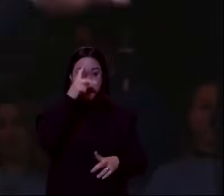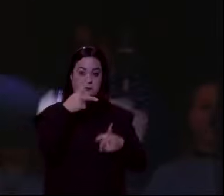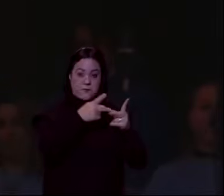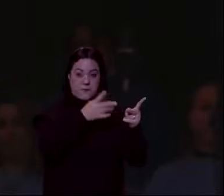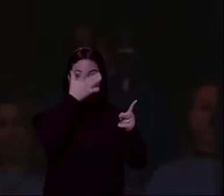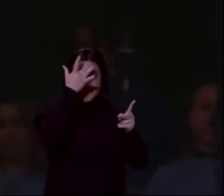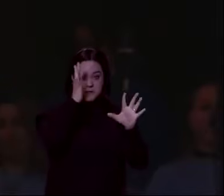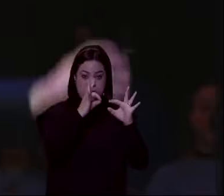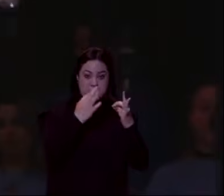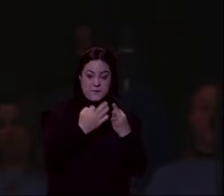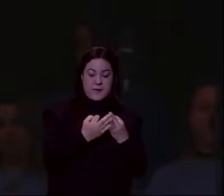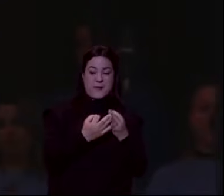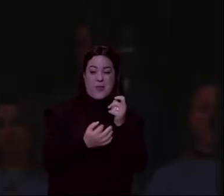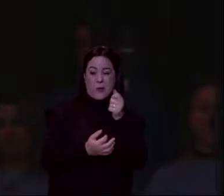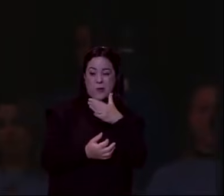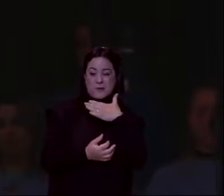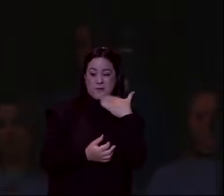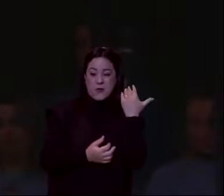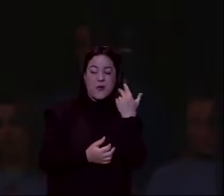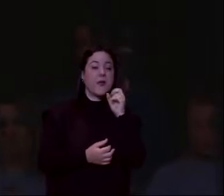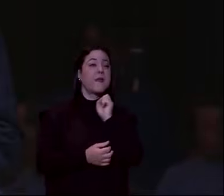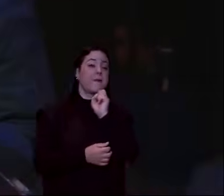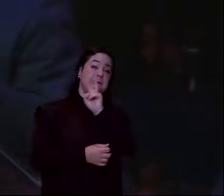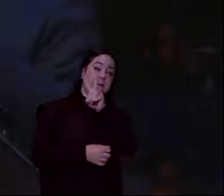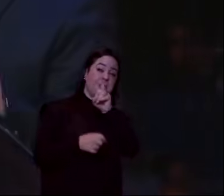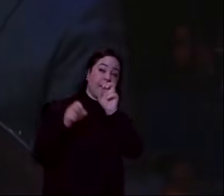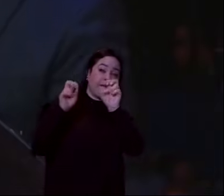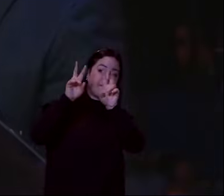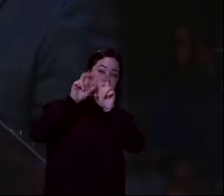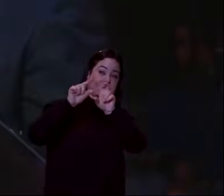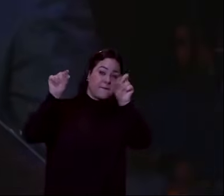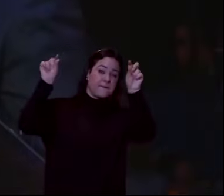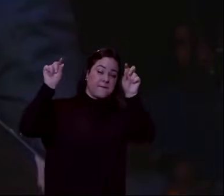da sua família que estava morrendo. Ela lia aquele versículo e